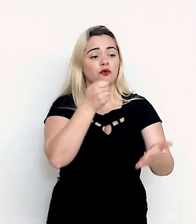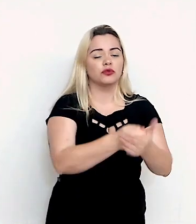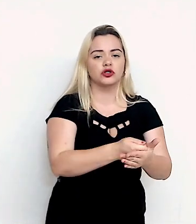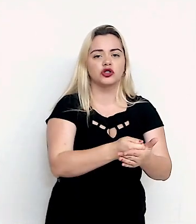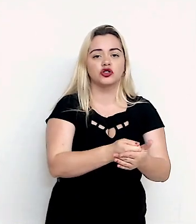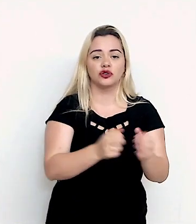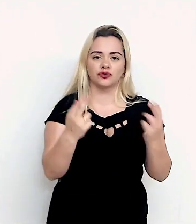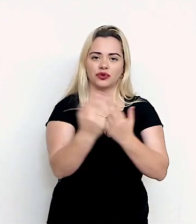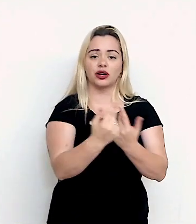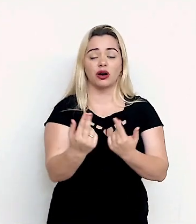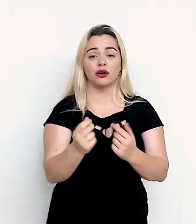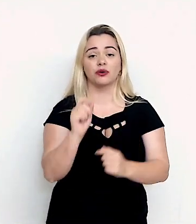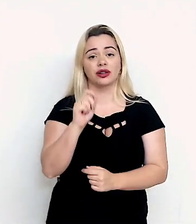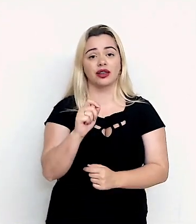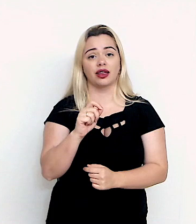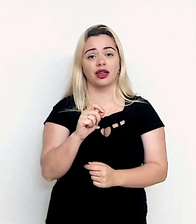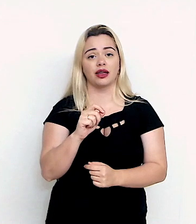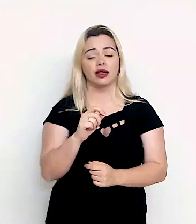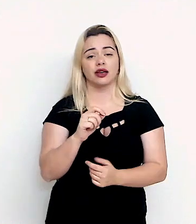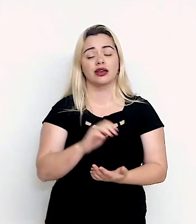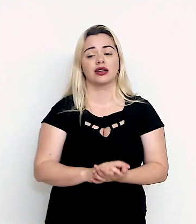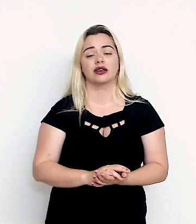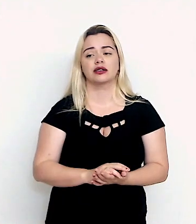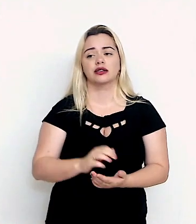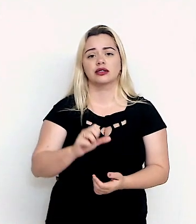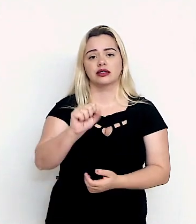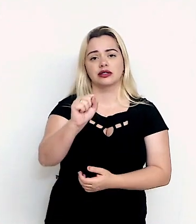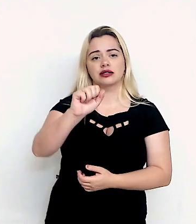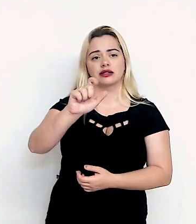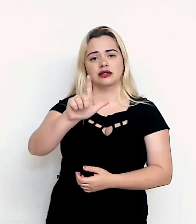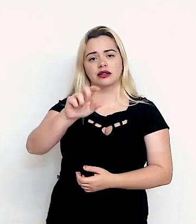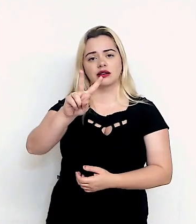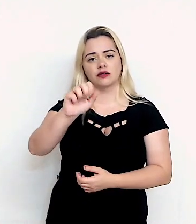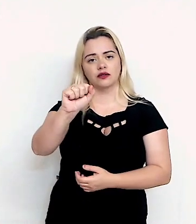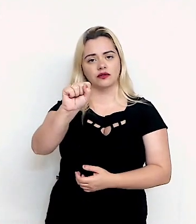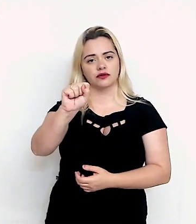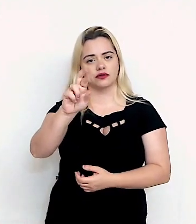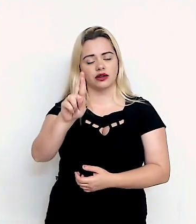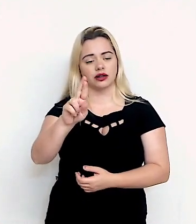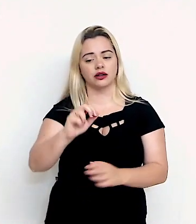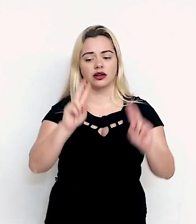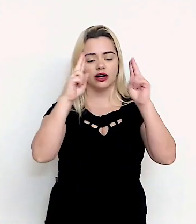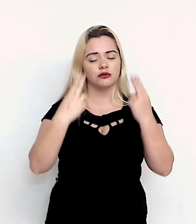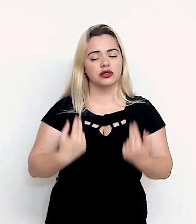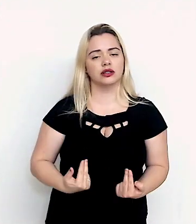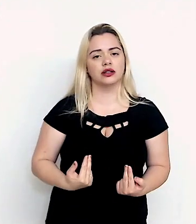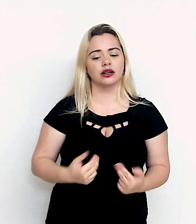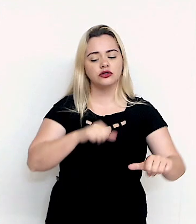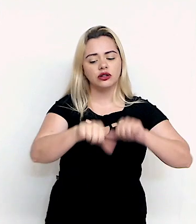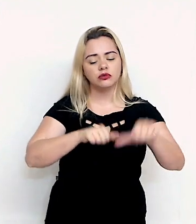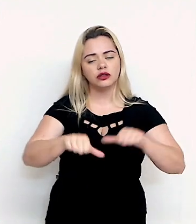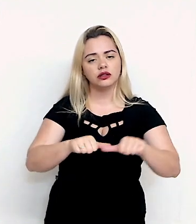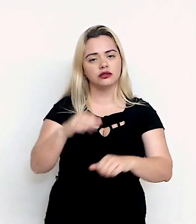que é salvar a humanidade eu ia desse problema que é a mudança do